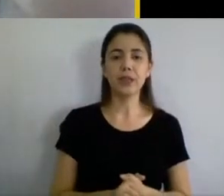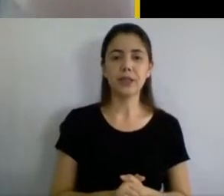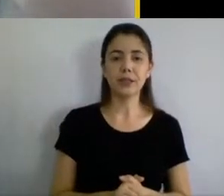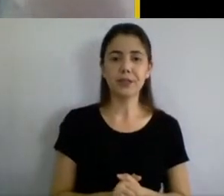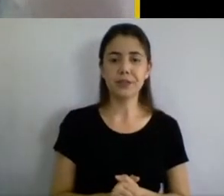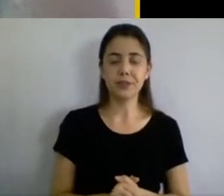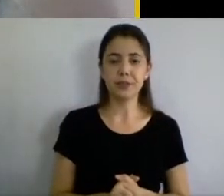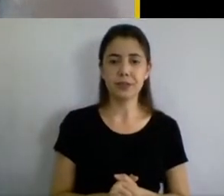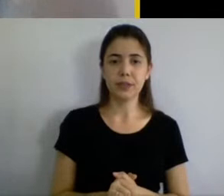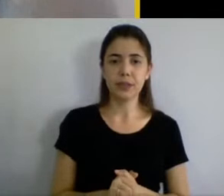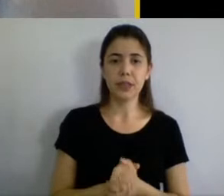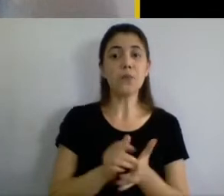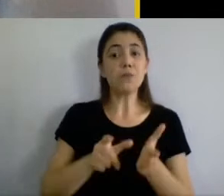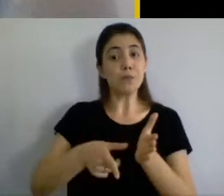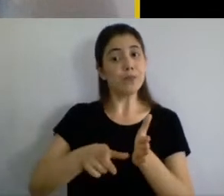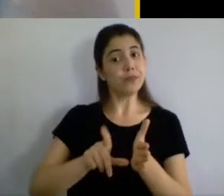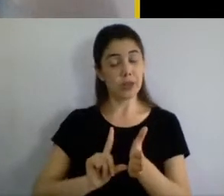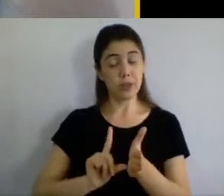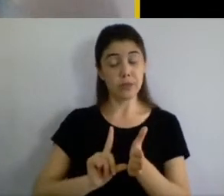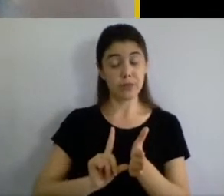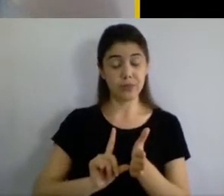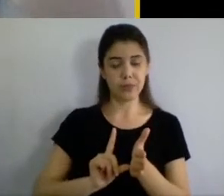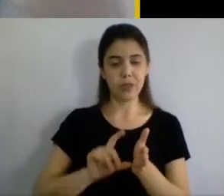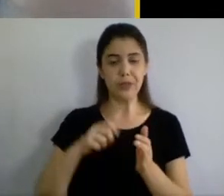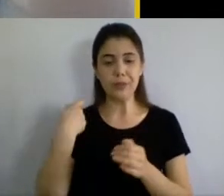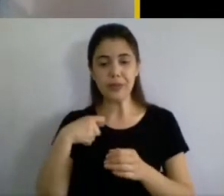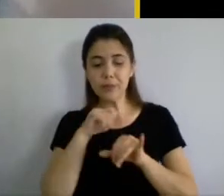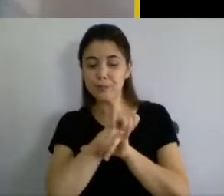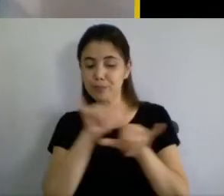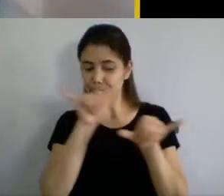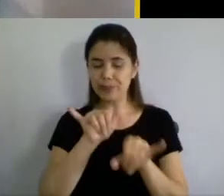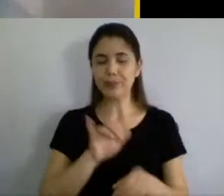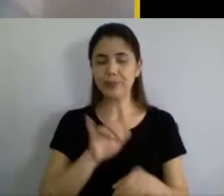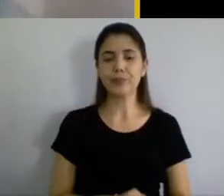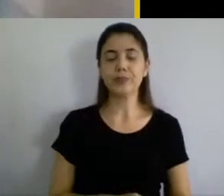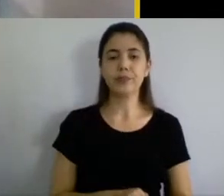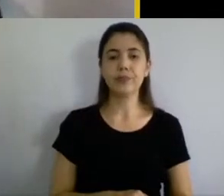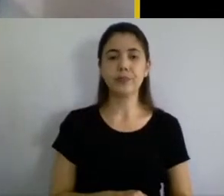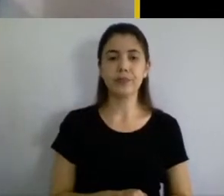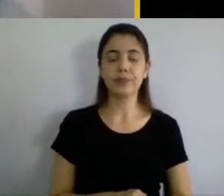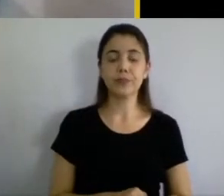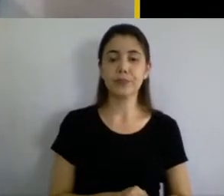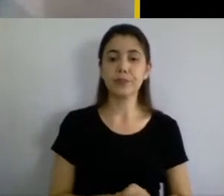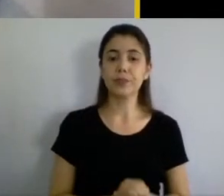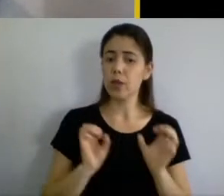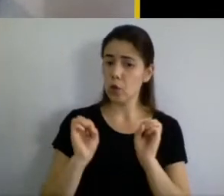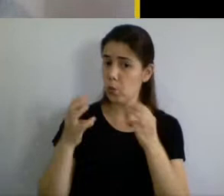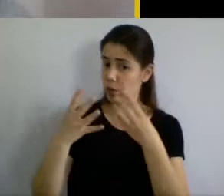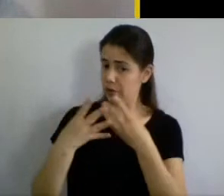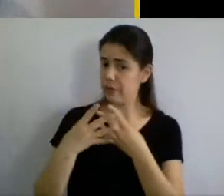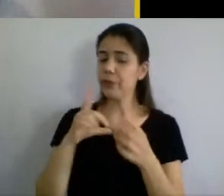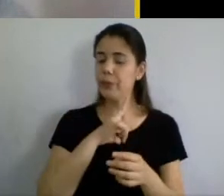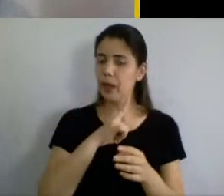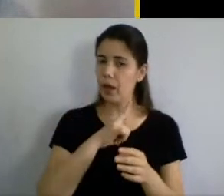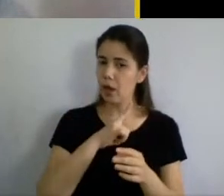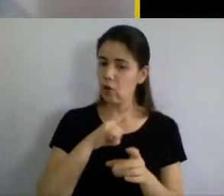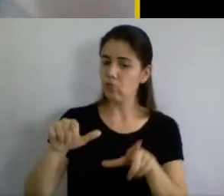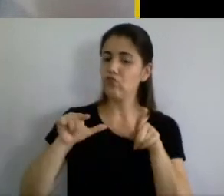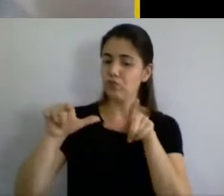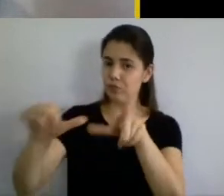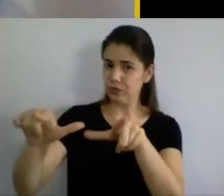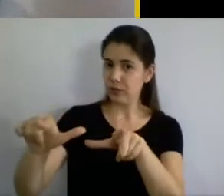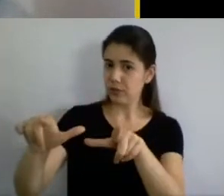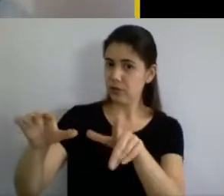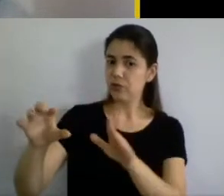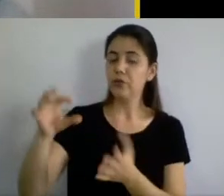gente passar e a gente começar de fato, alguns recadinhos. No nosso evento, dá direito a um certificado autenticado pela universidade. Tá?